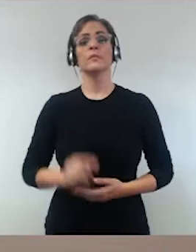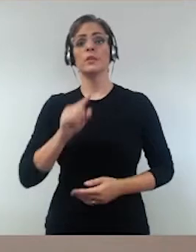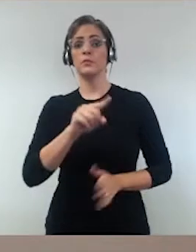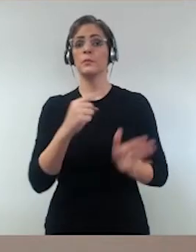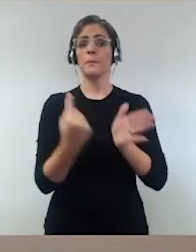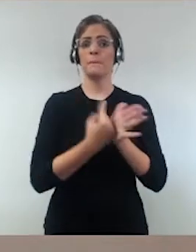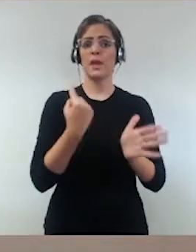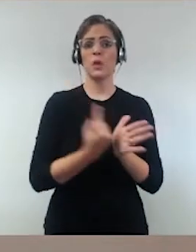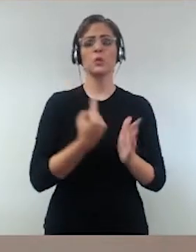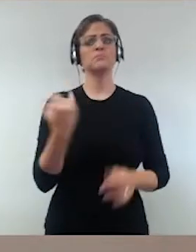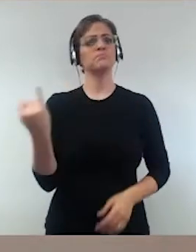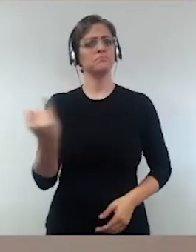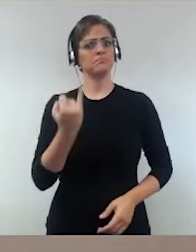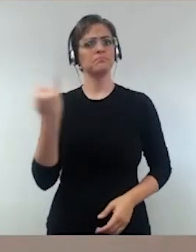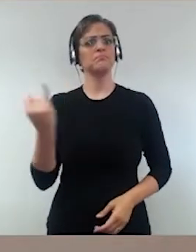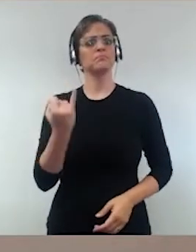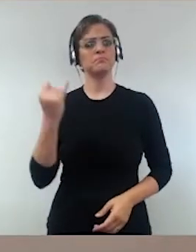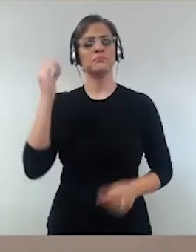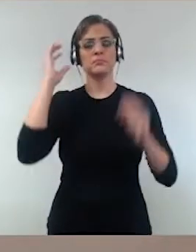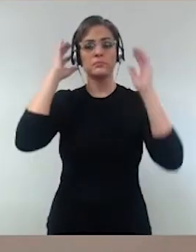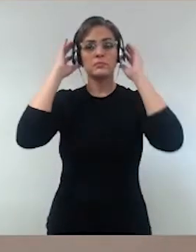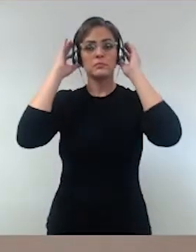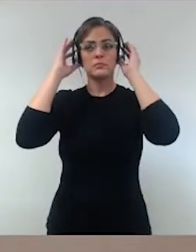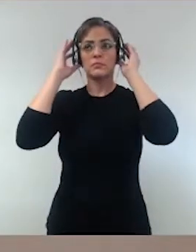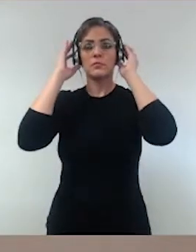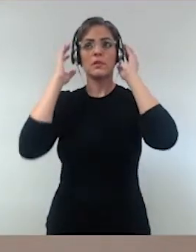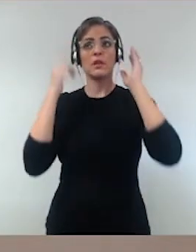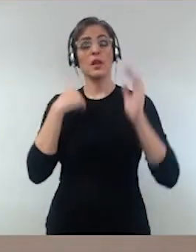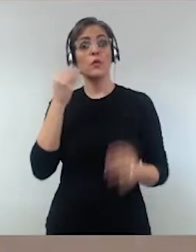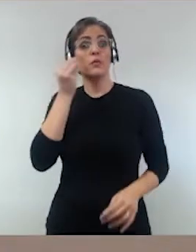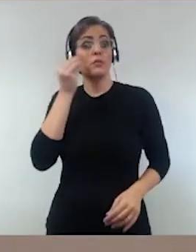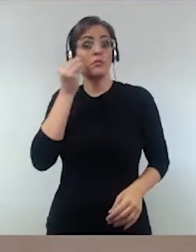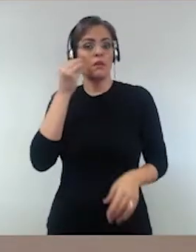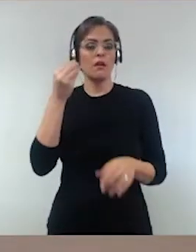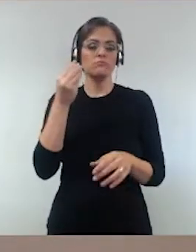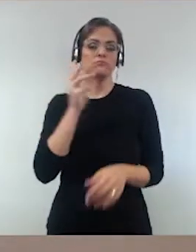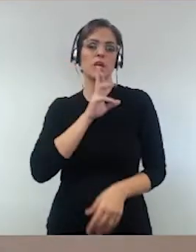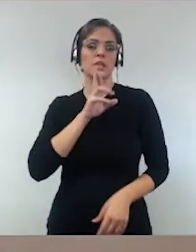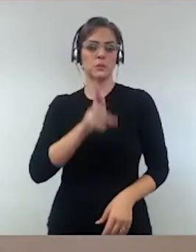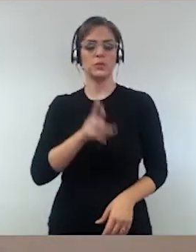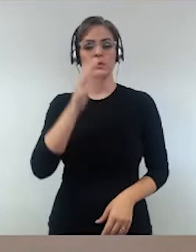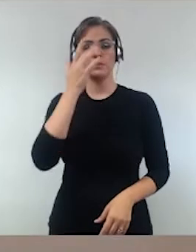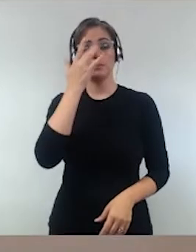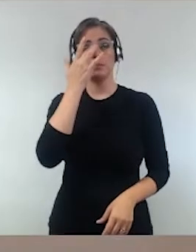muito pertinentes, Flávio, e eu vou tentar abordá-las à medida em que